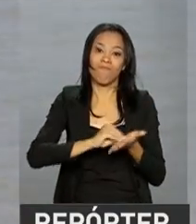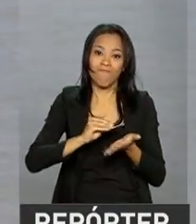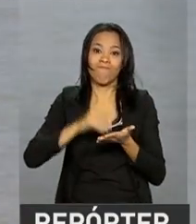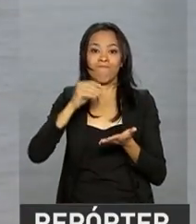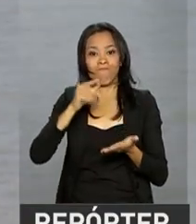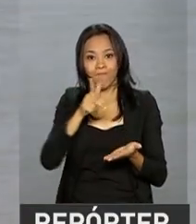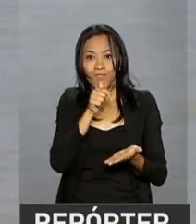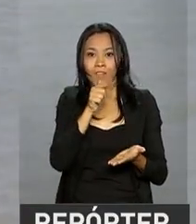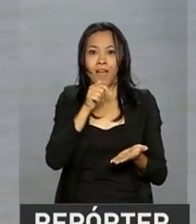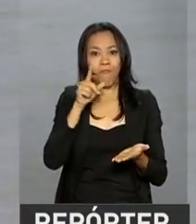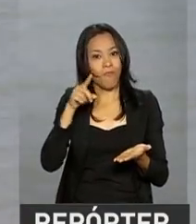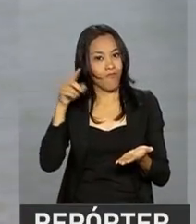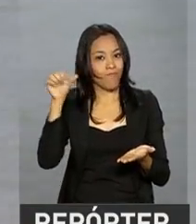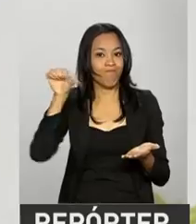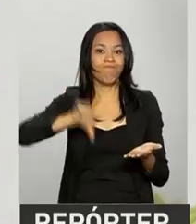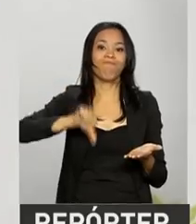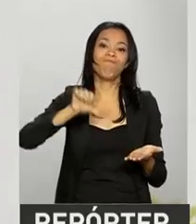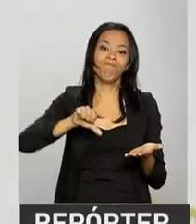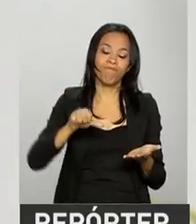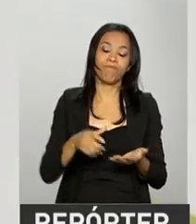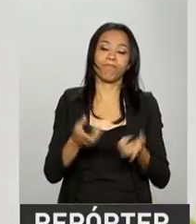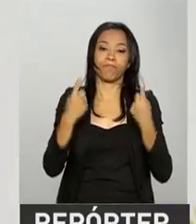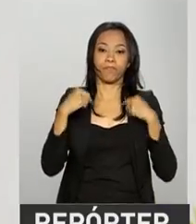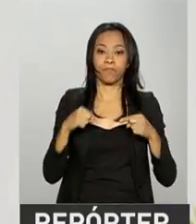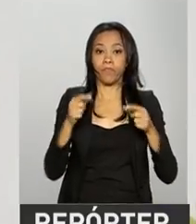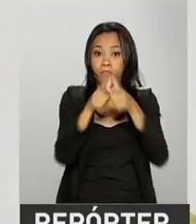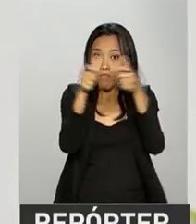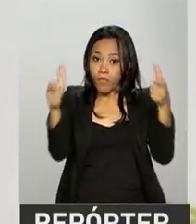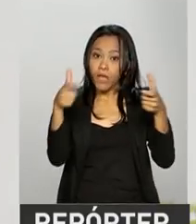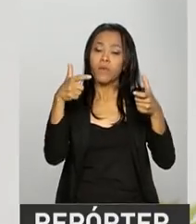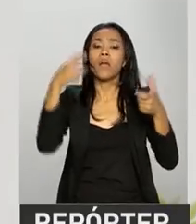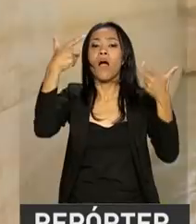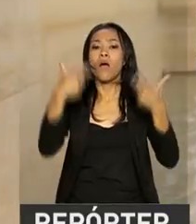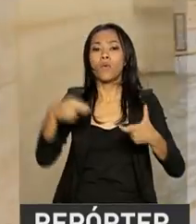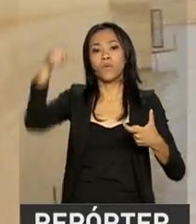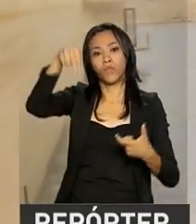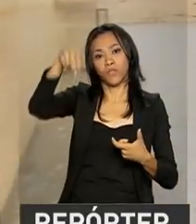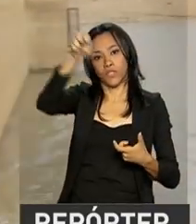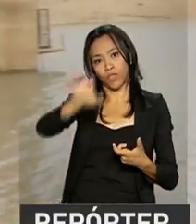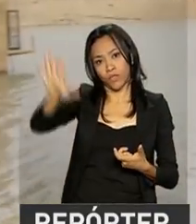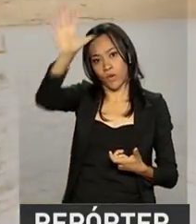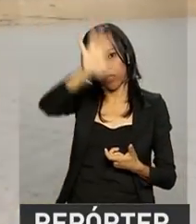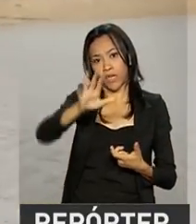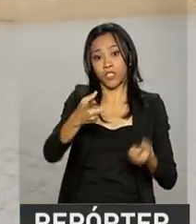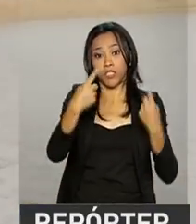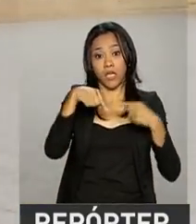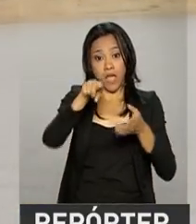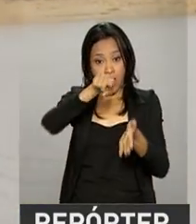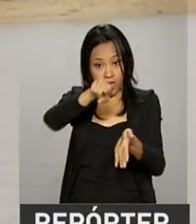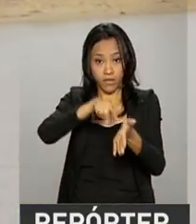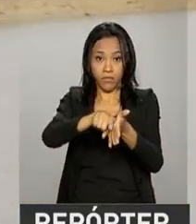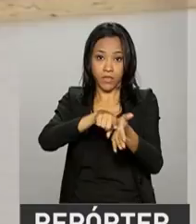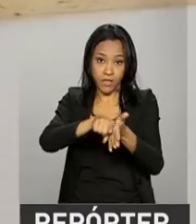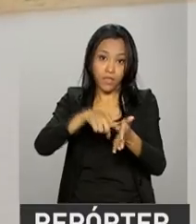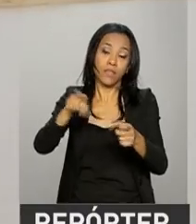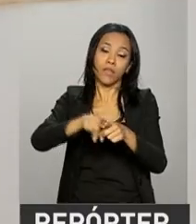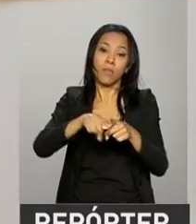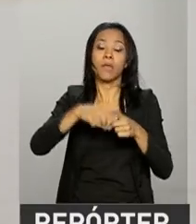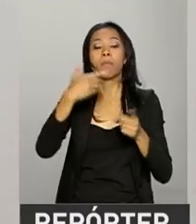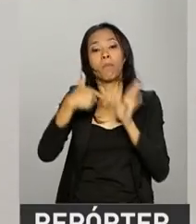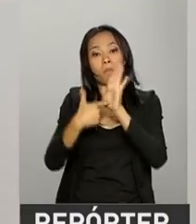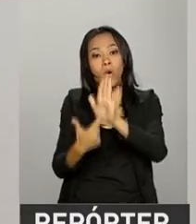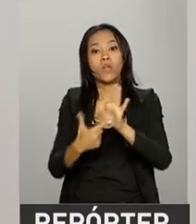ou estado de calamidade pública, sendo a maioria no Nordeste. O estudo também informa que secas e